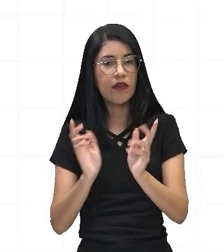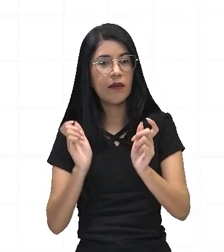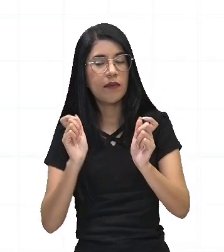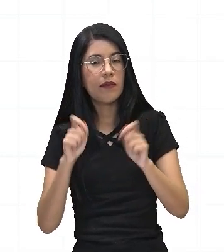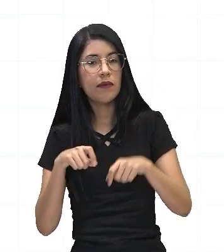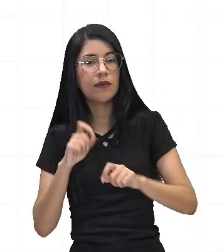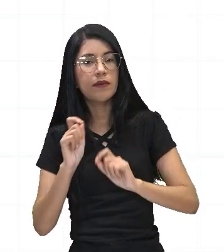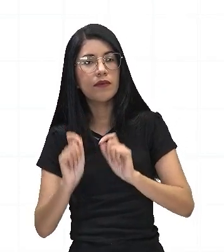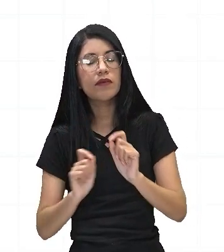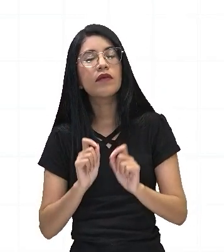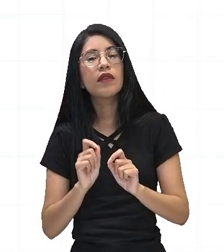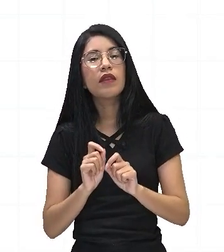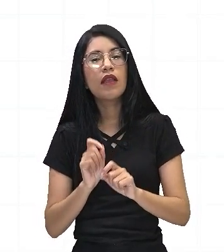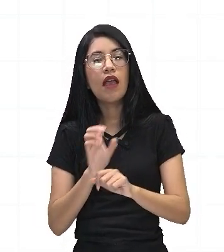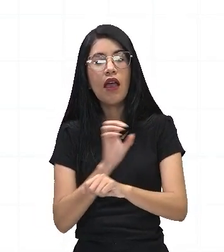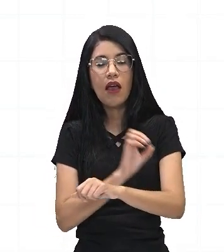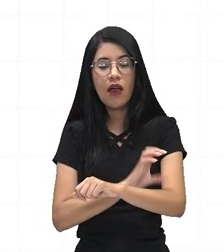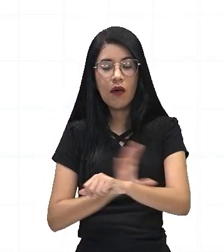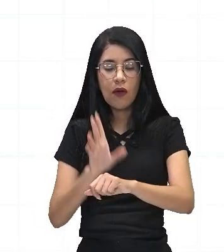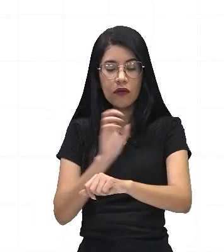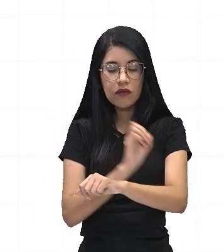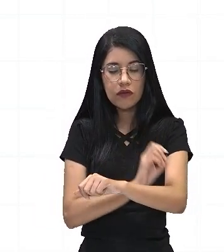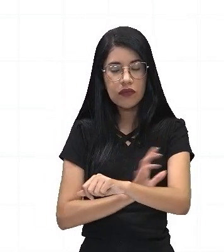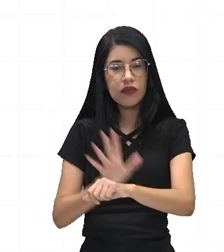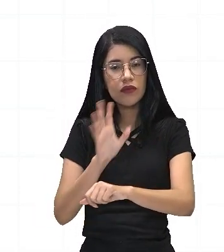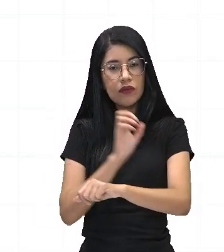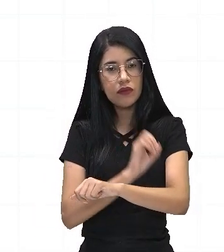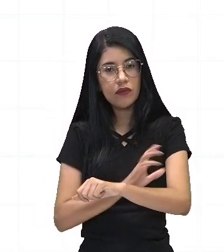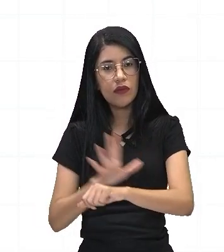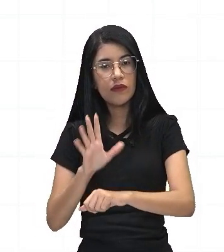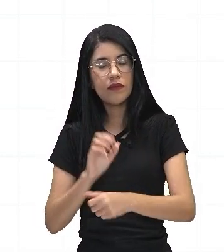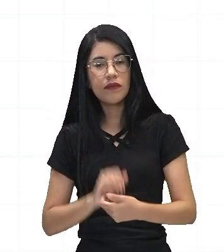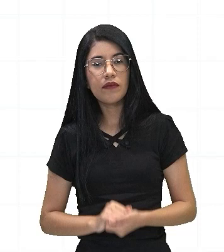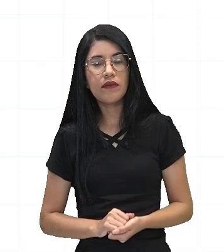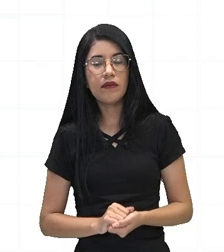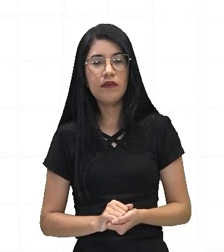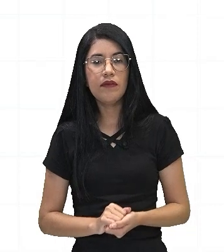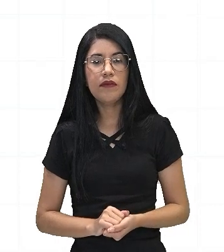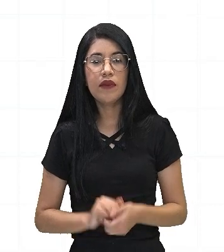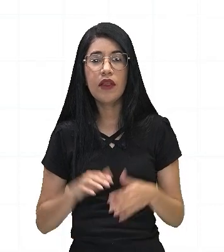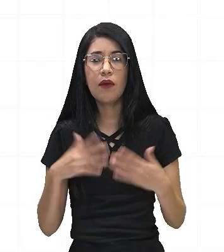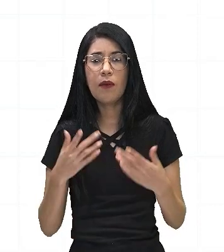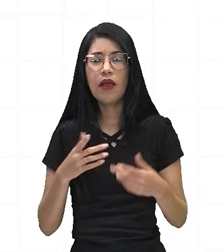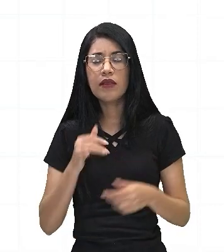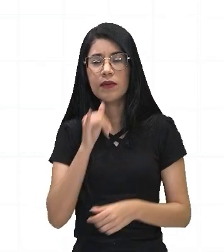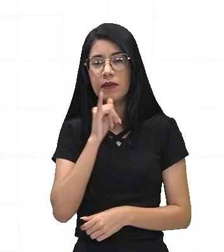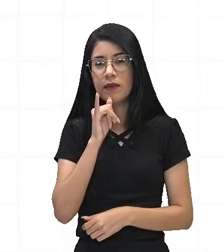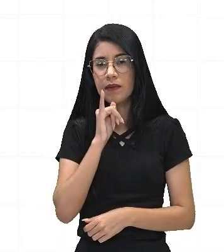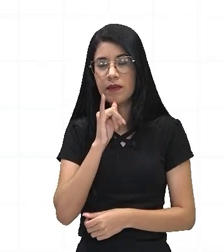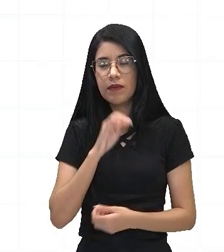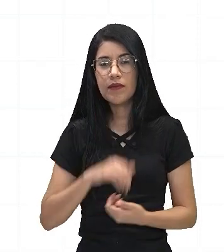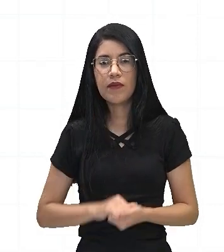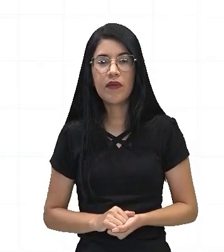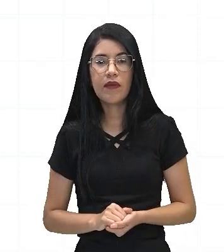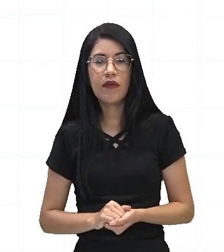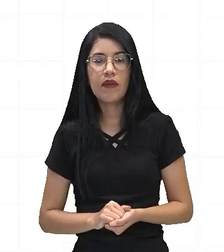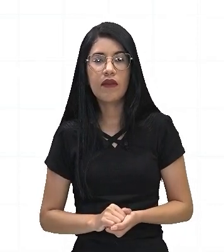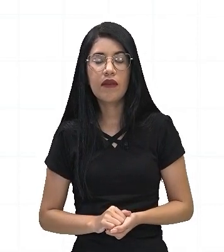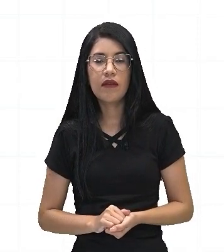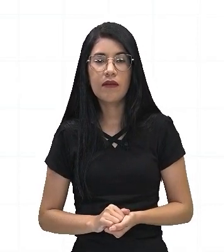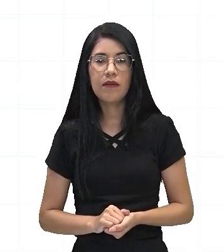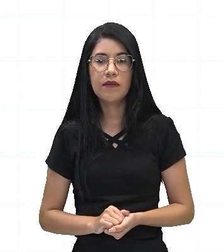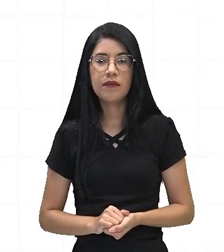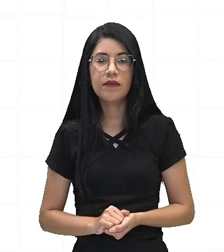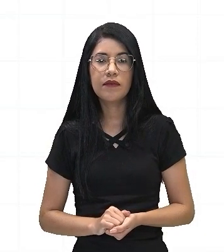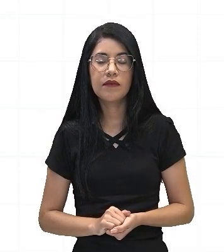a condução, a passagem dessa corrente elétrica aí por eles. Vamos relembrar quais são os exemplos dos materiais condutores a